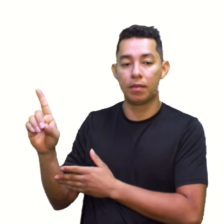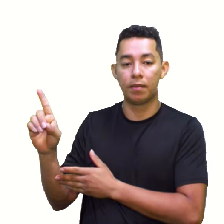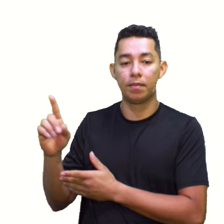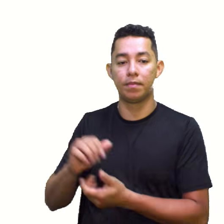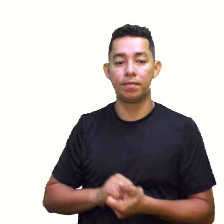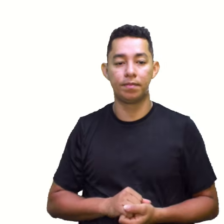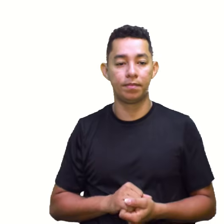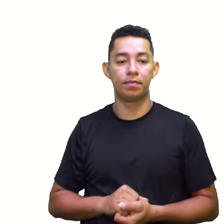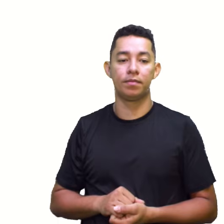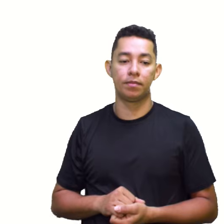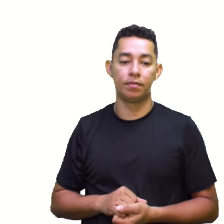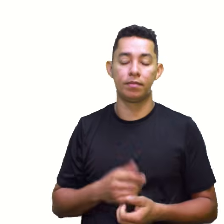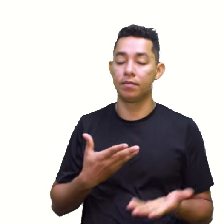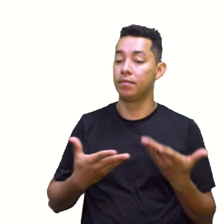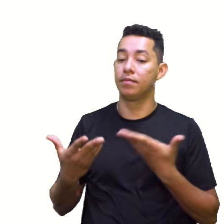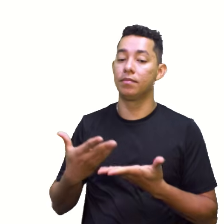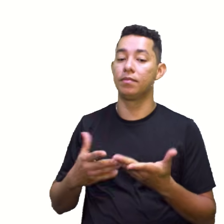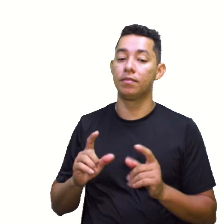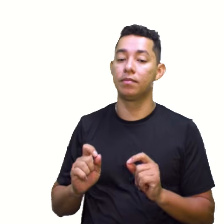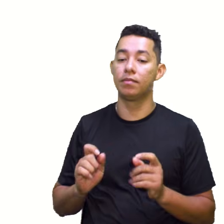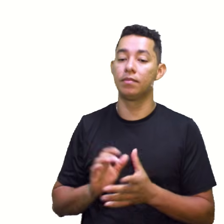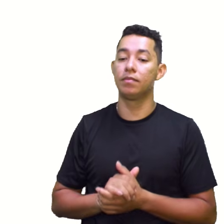e D. Relação.